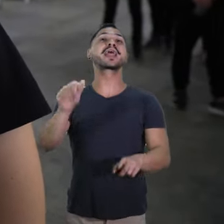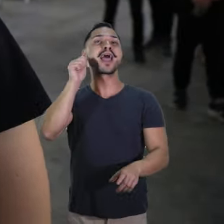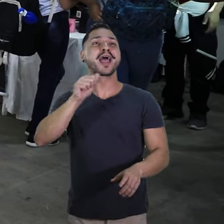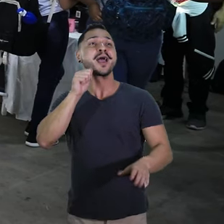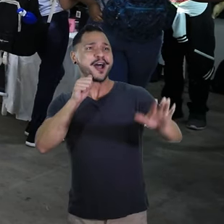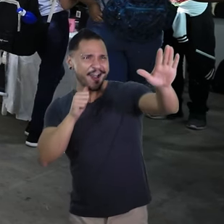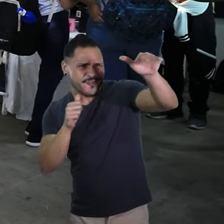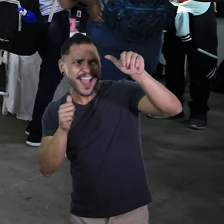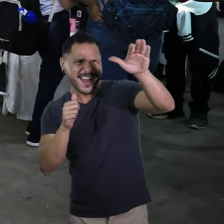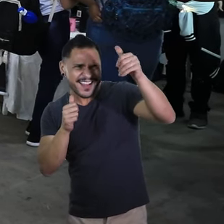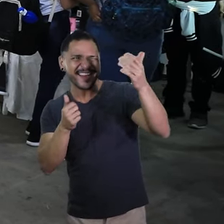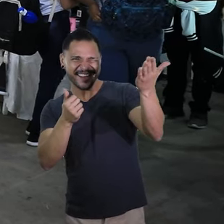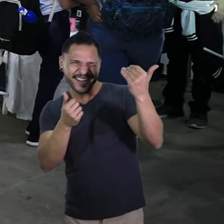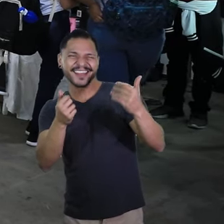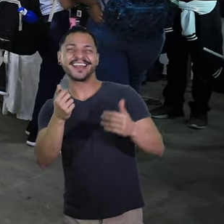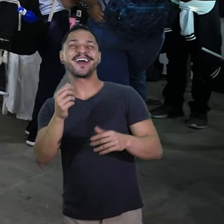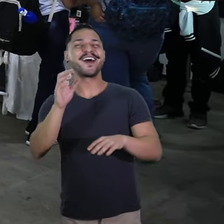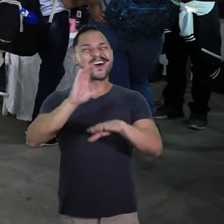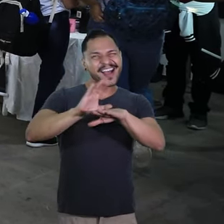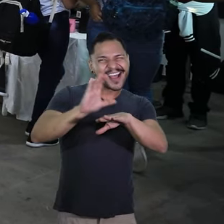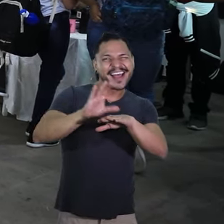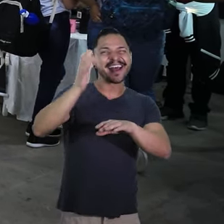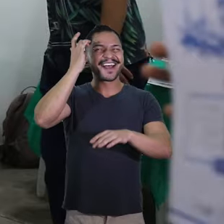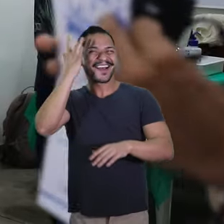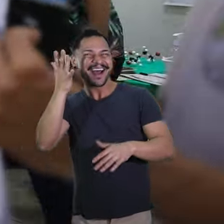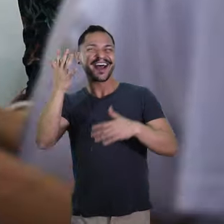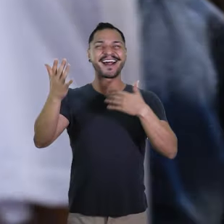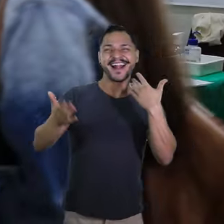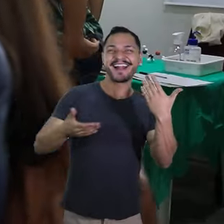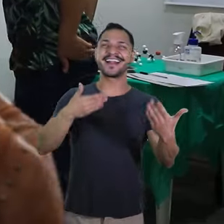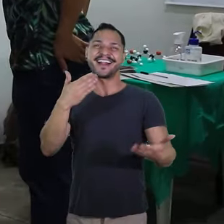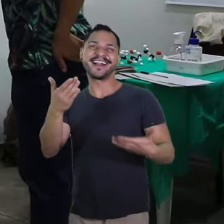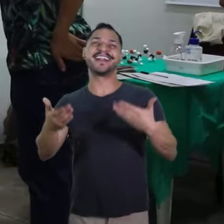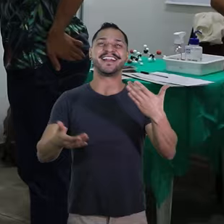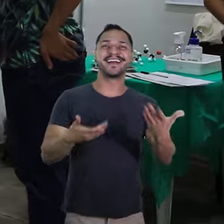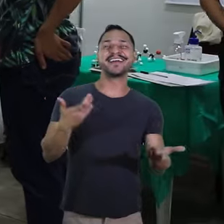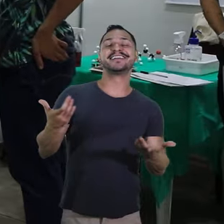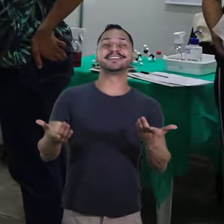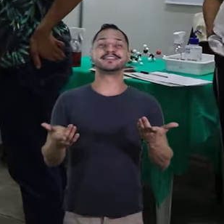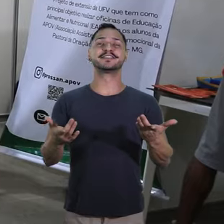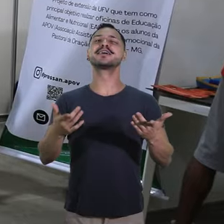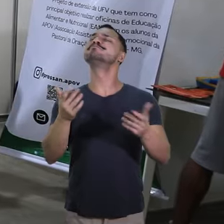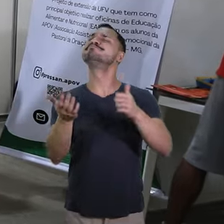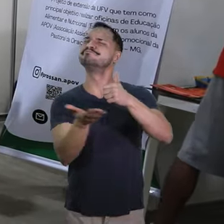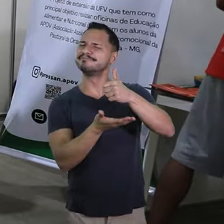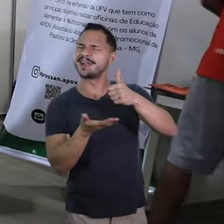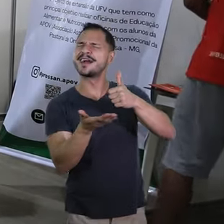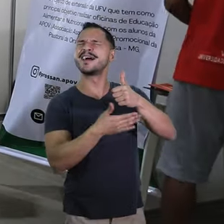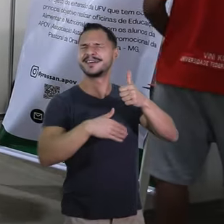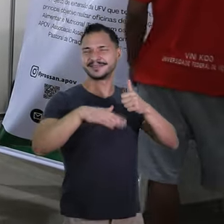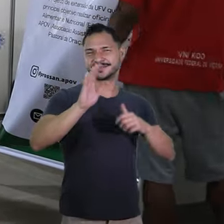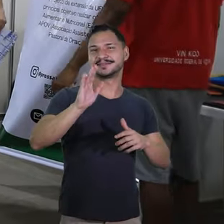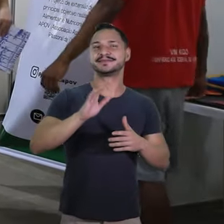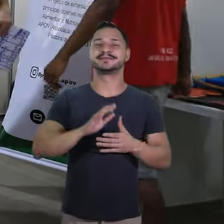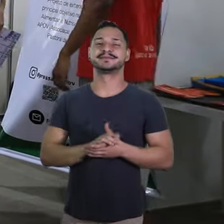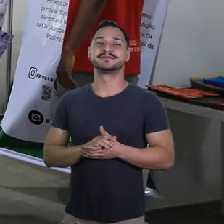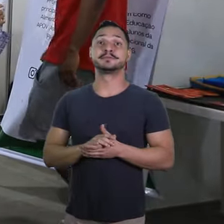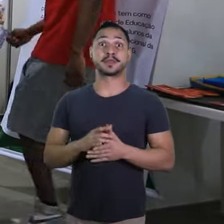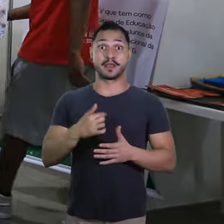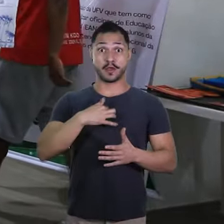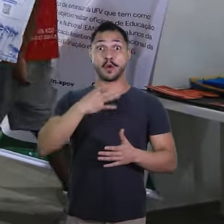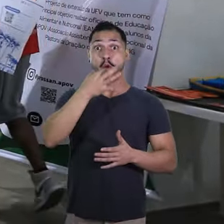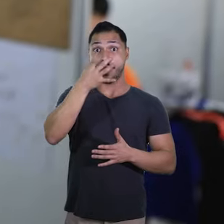computação. Então, todo aluno que eu passo do ensino médio, eu falo assim, não, vem, vamos fazer, é fácil. Porque não é tão difícil quanto parece, eu acho que é uma coisa